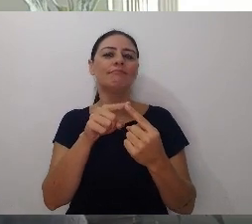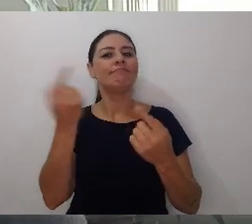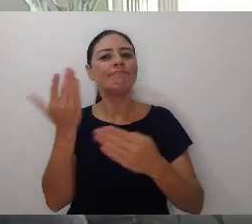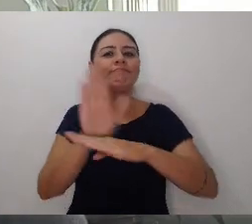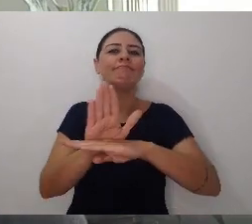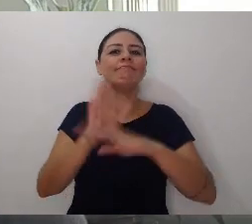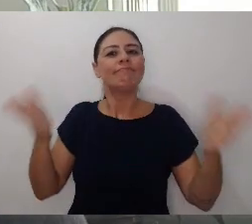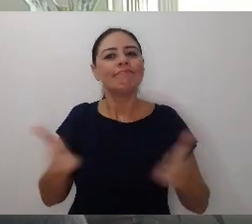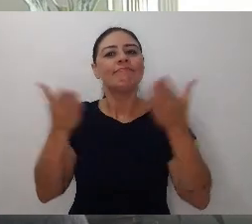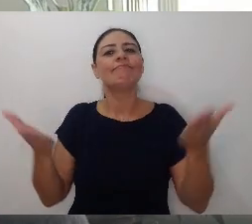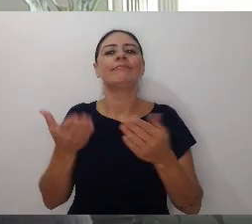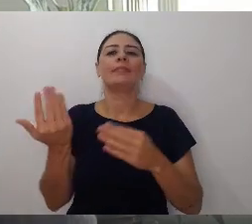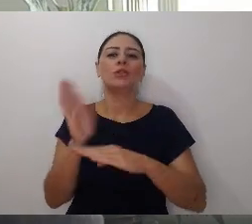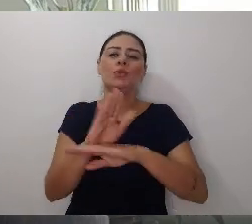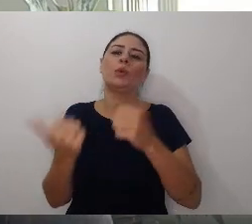que